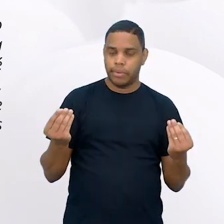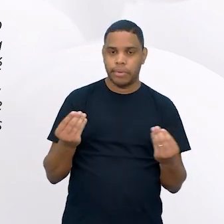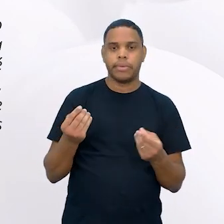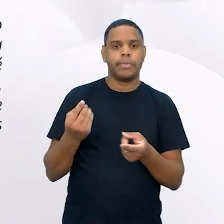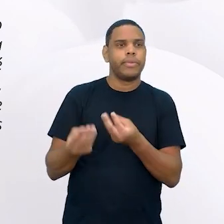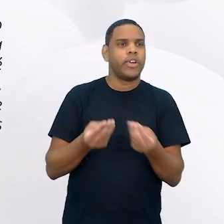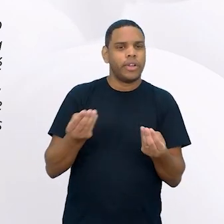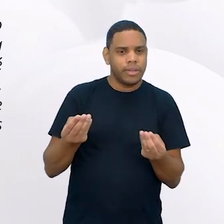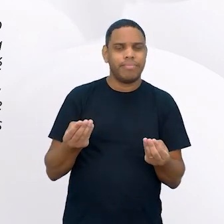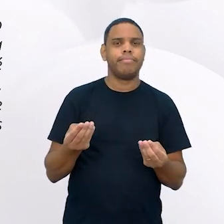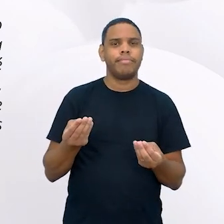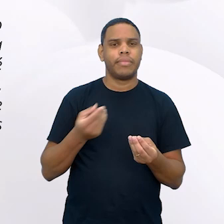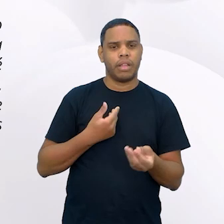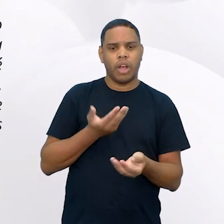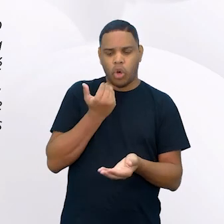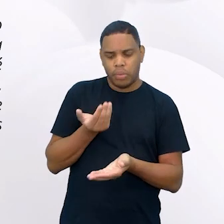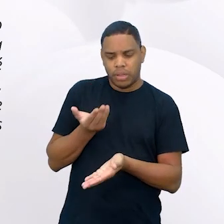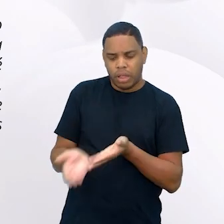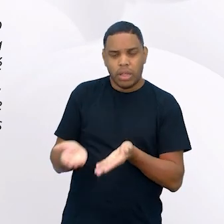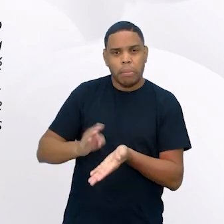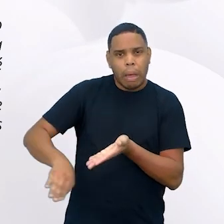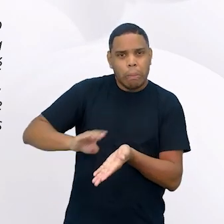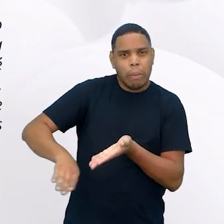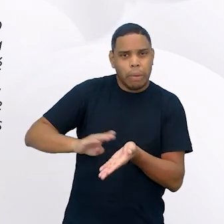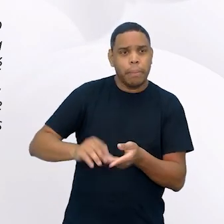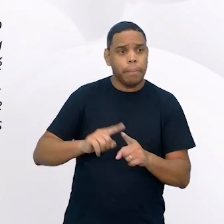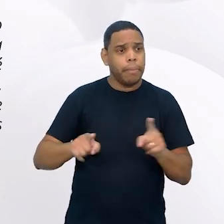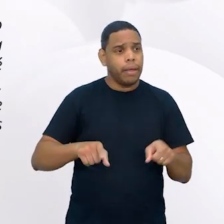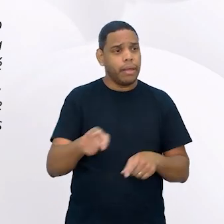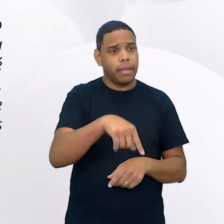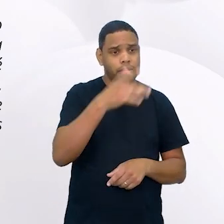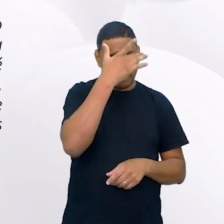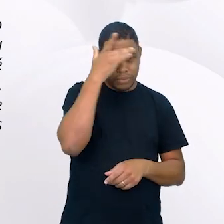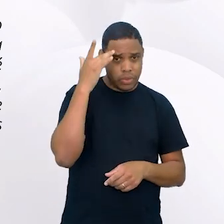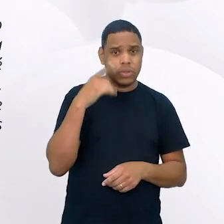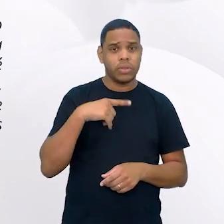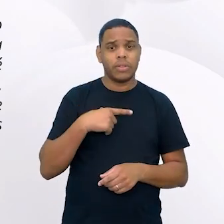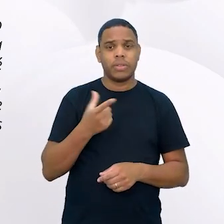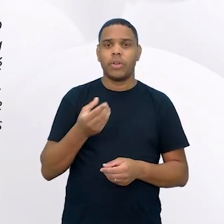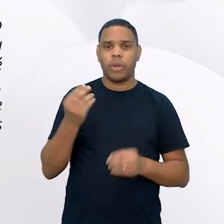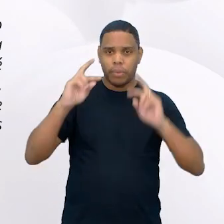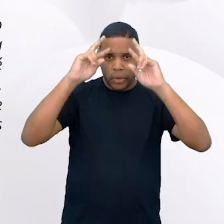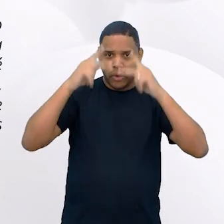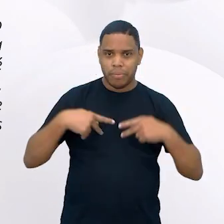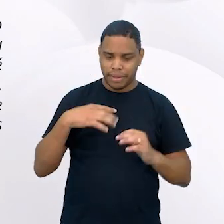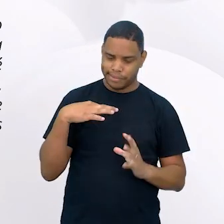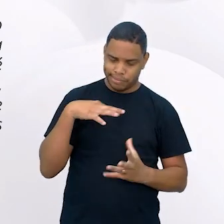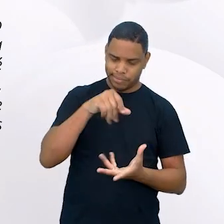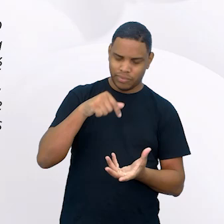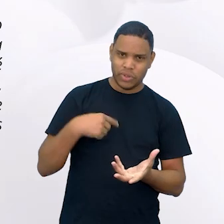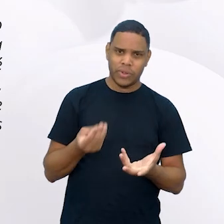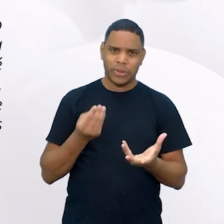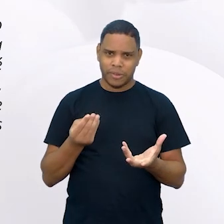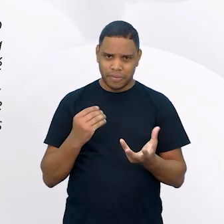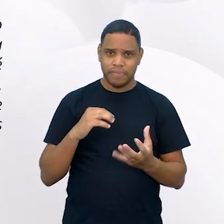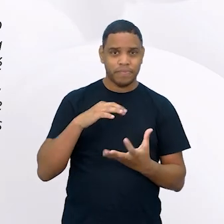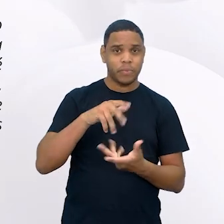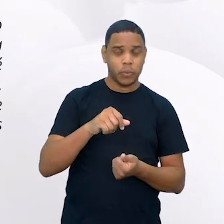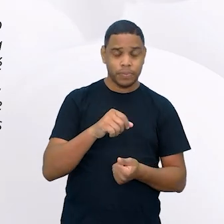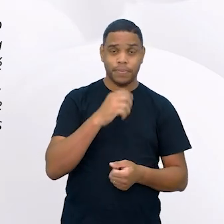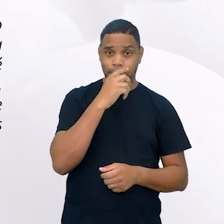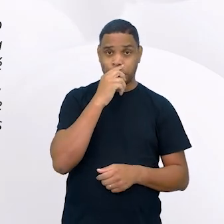perguntando como isso pode ocorrer. Sem dúvida. Que tipo de humanidade nós estamos